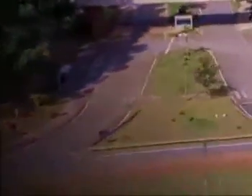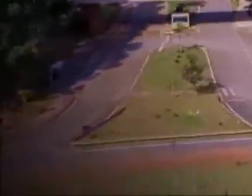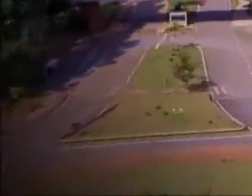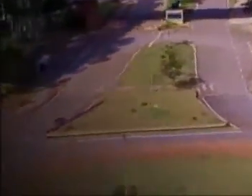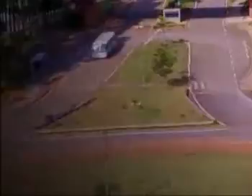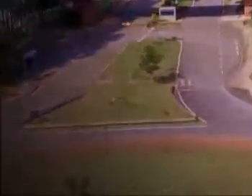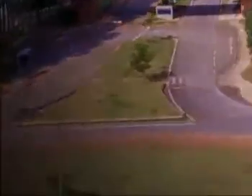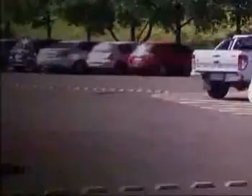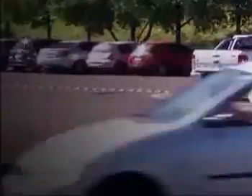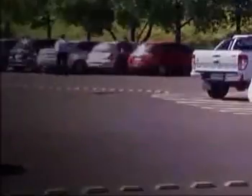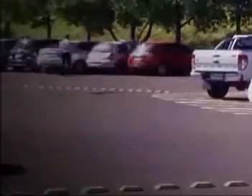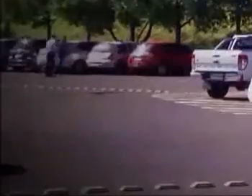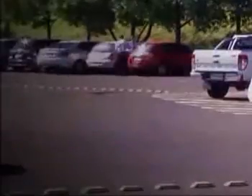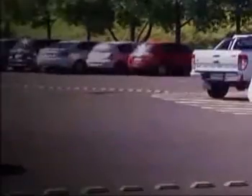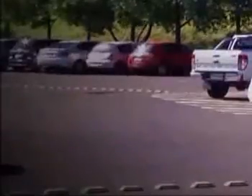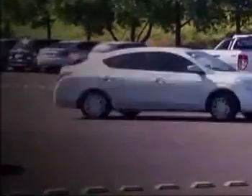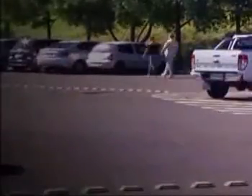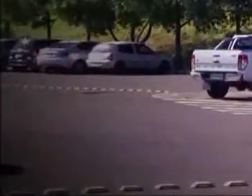amada amada